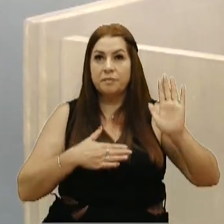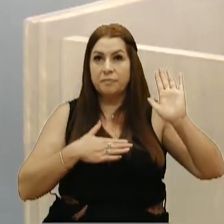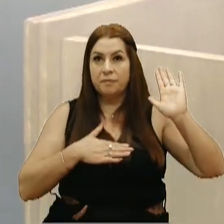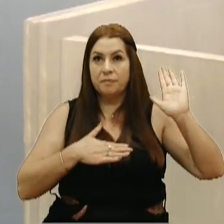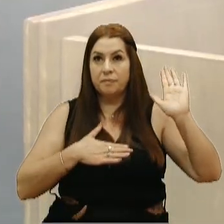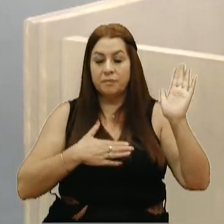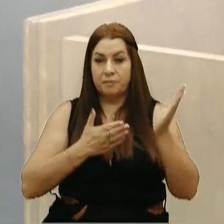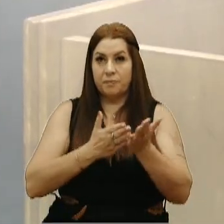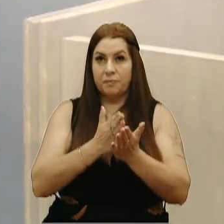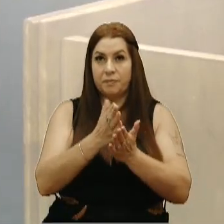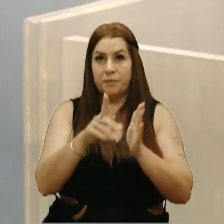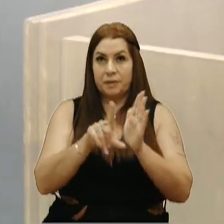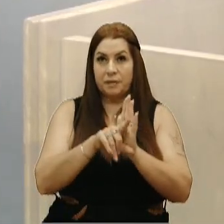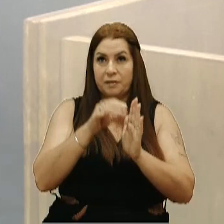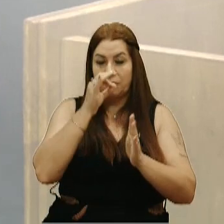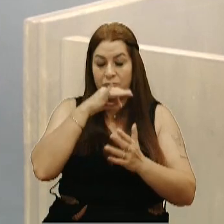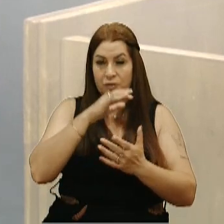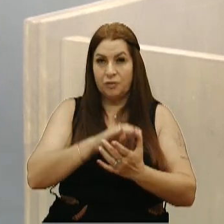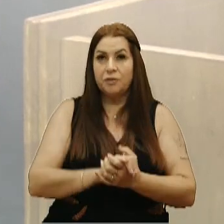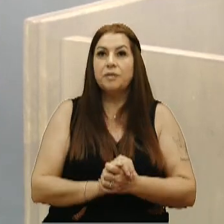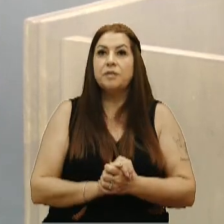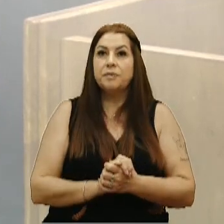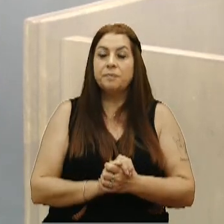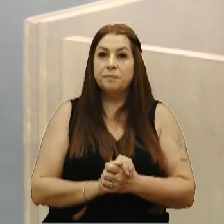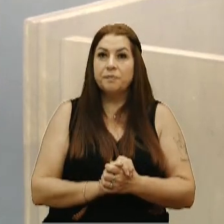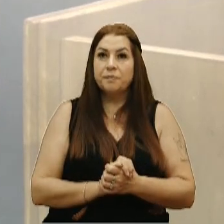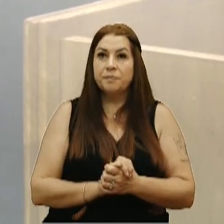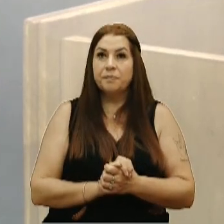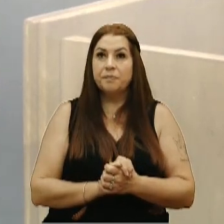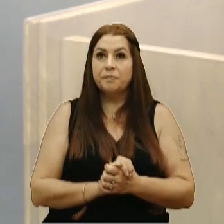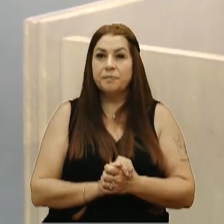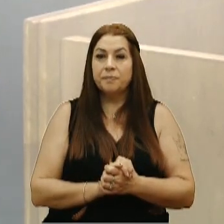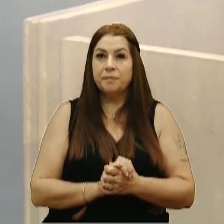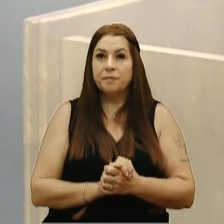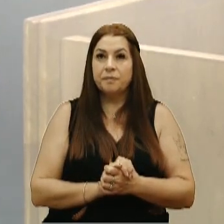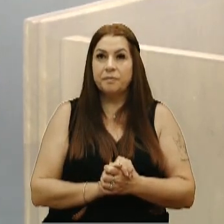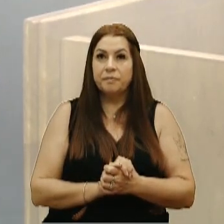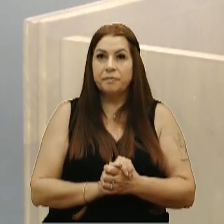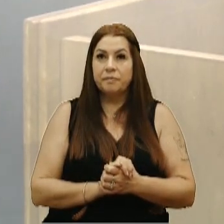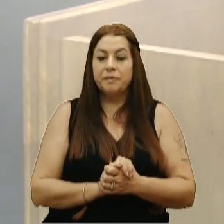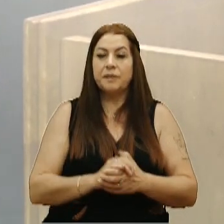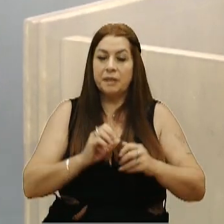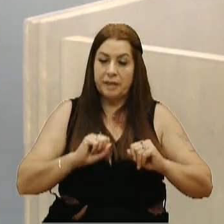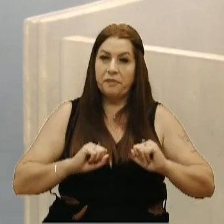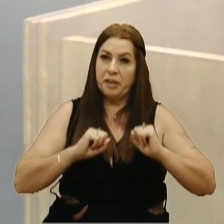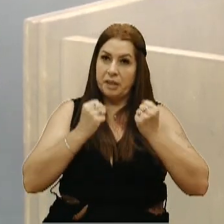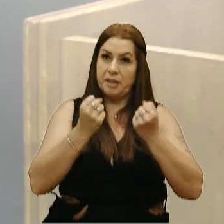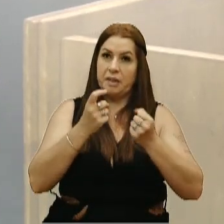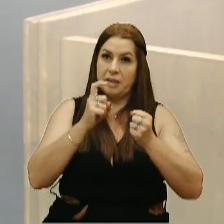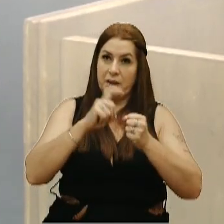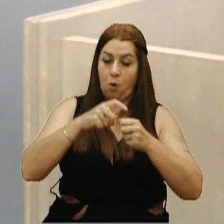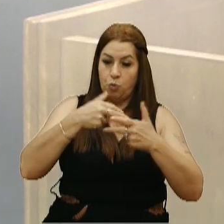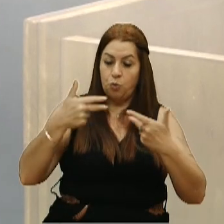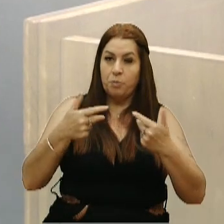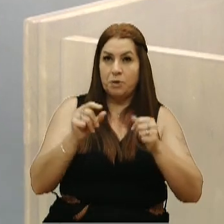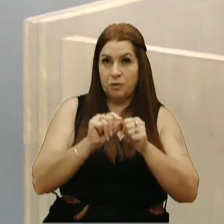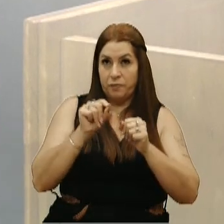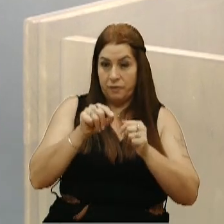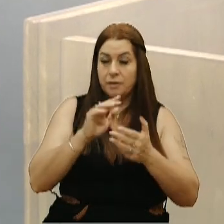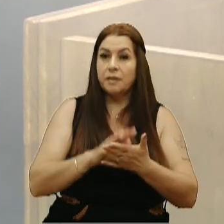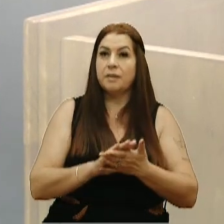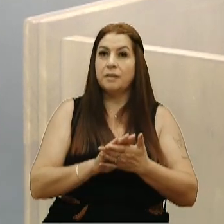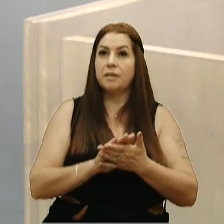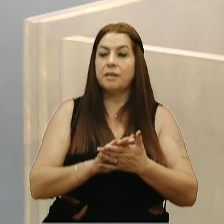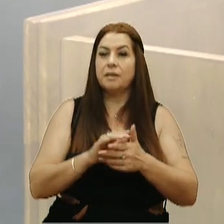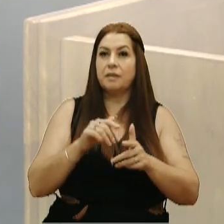Prometo cumprir a lei orgânica do município de Caxias do Sul, defender a autonomia municipal